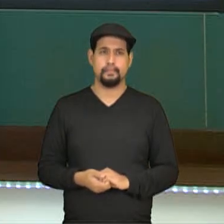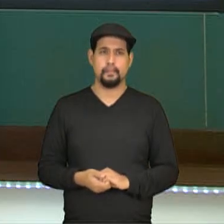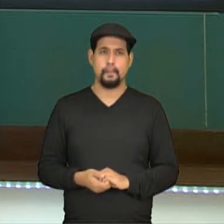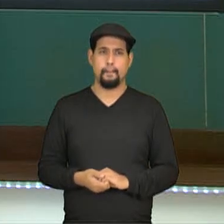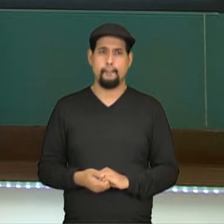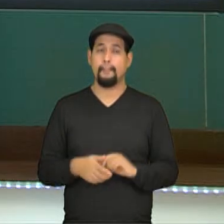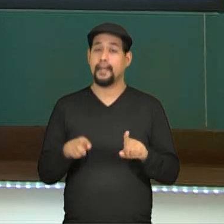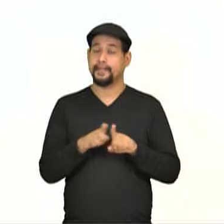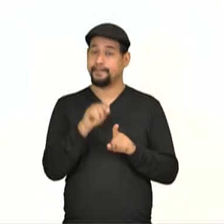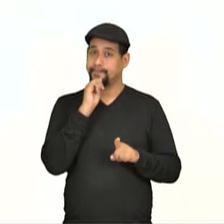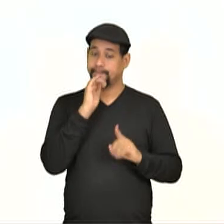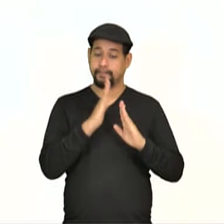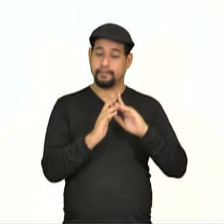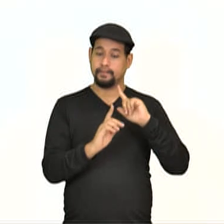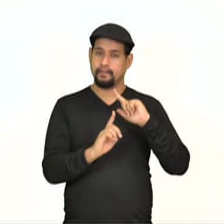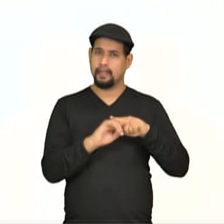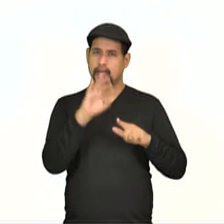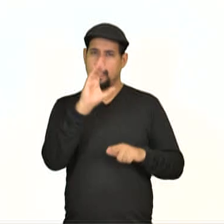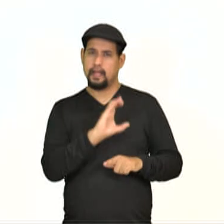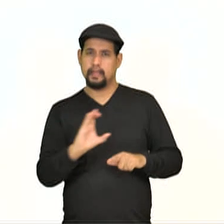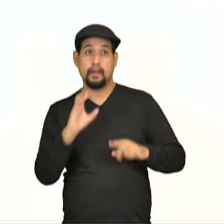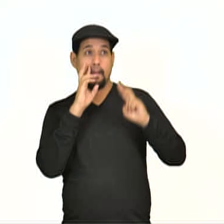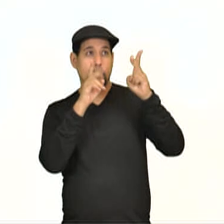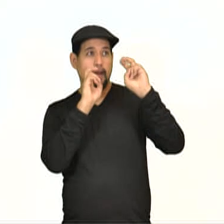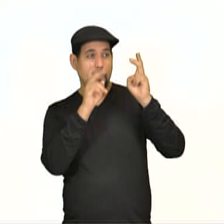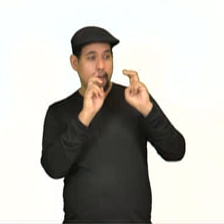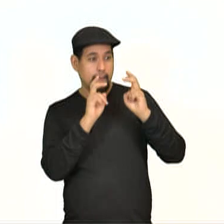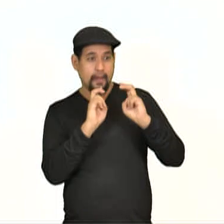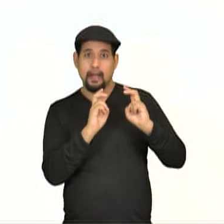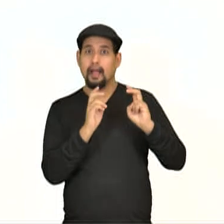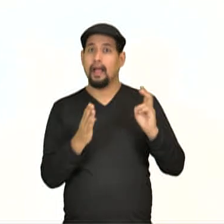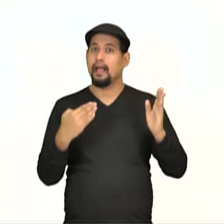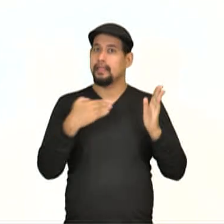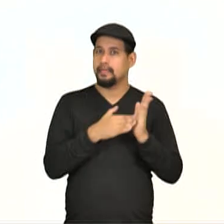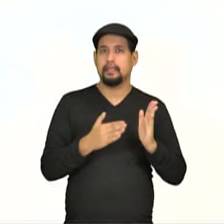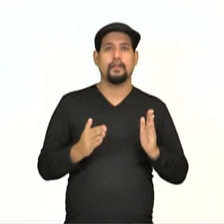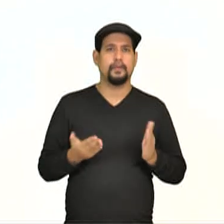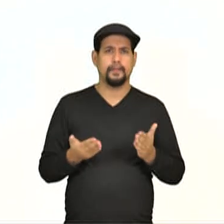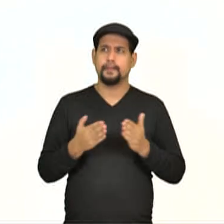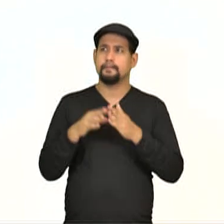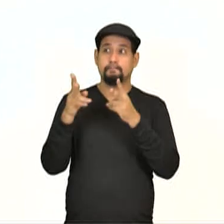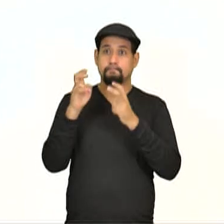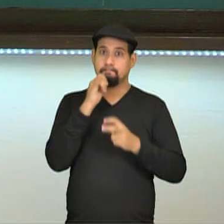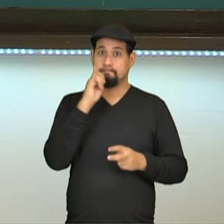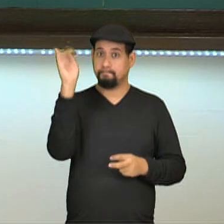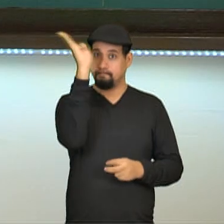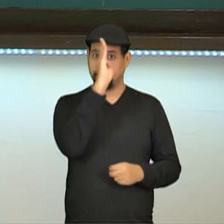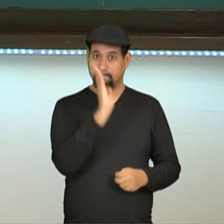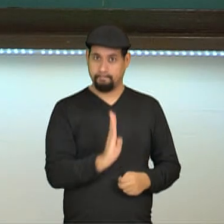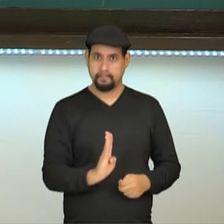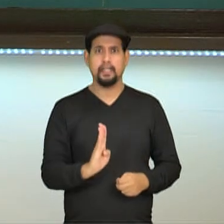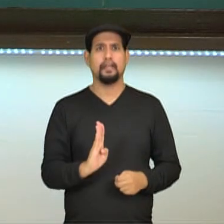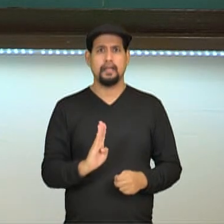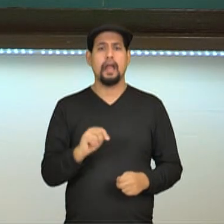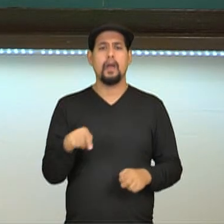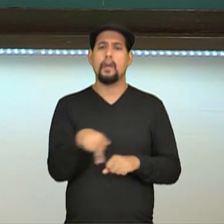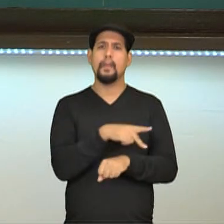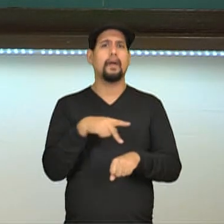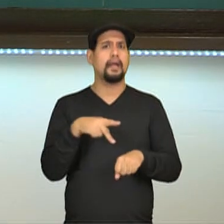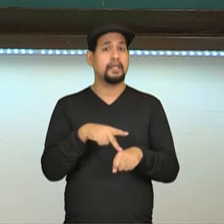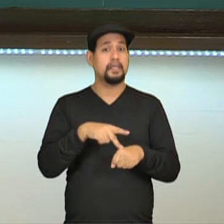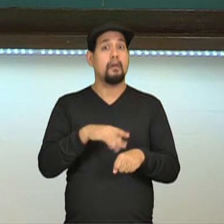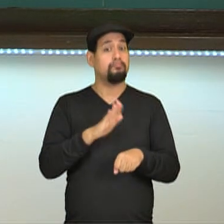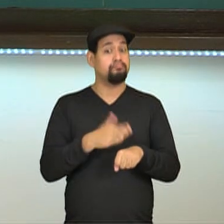A influência da Igreja Católica é notável até os dias atuais. Percebam que no Brasil ainda somos um país de